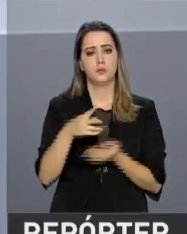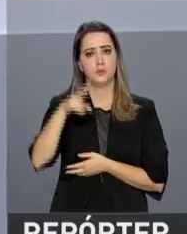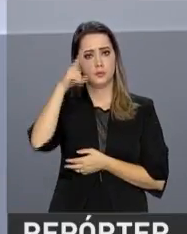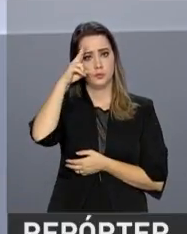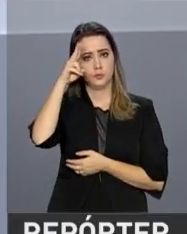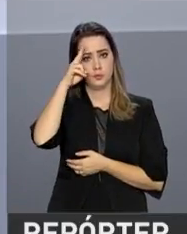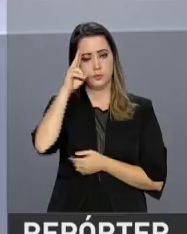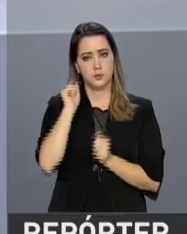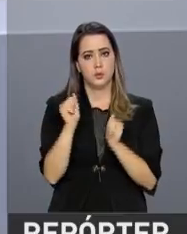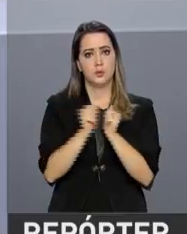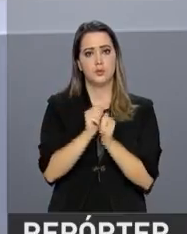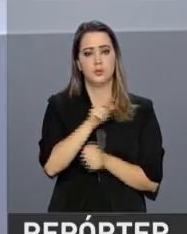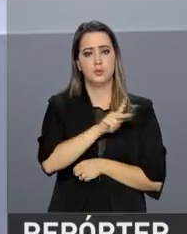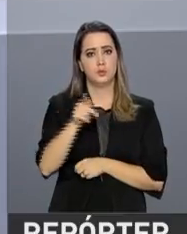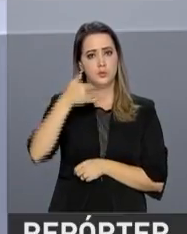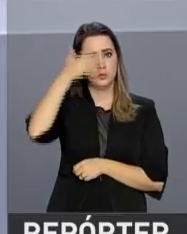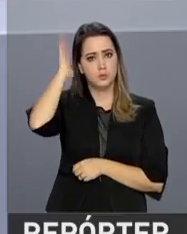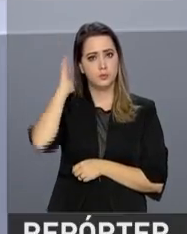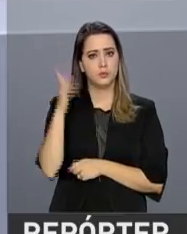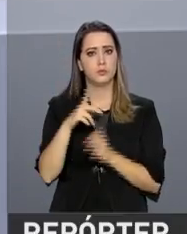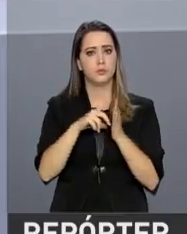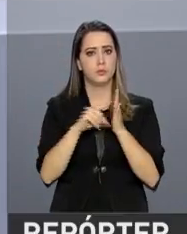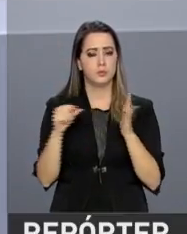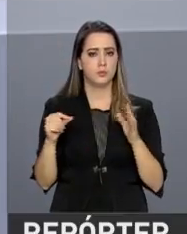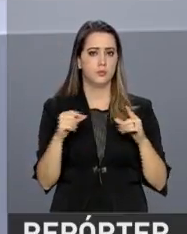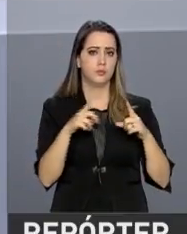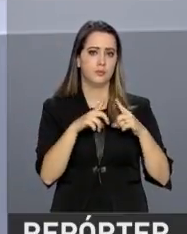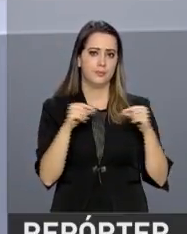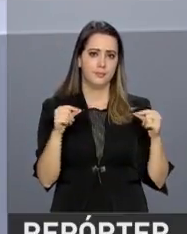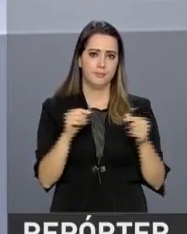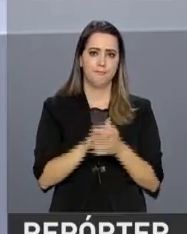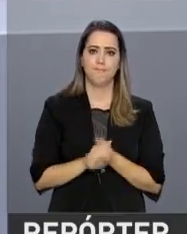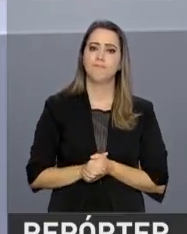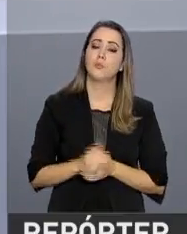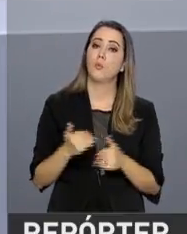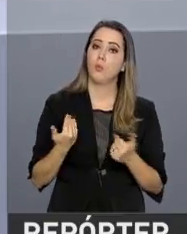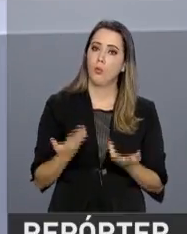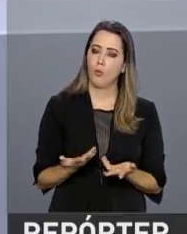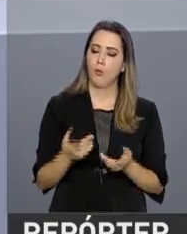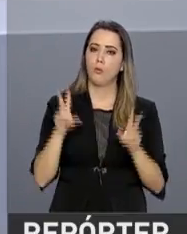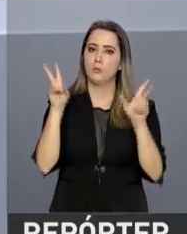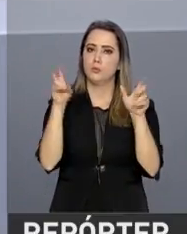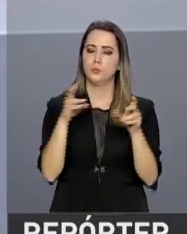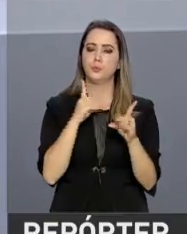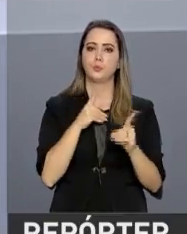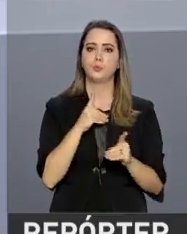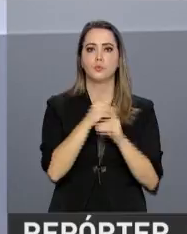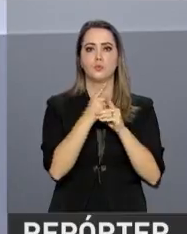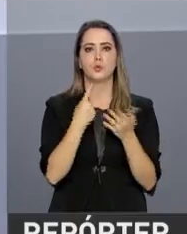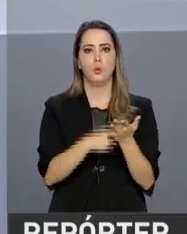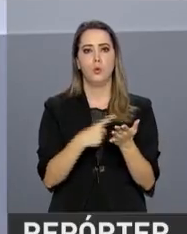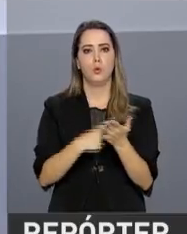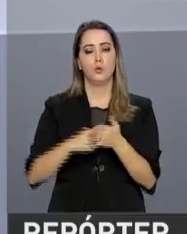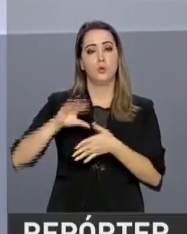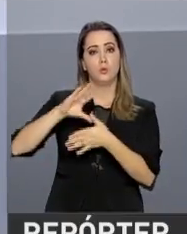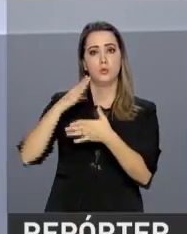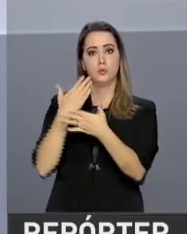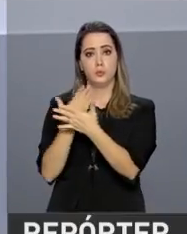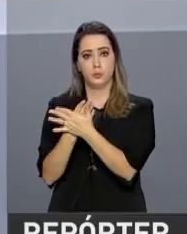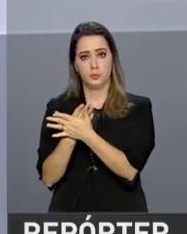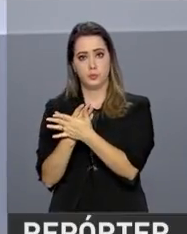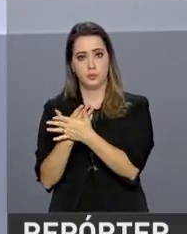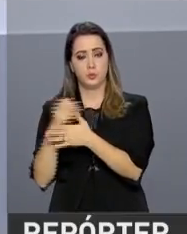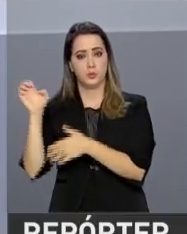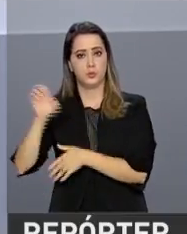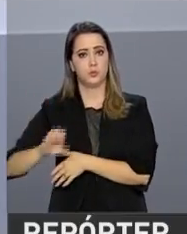nesta segunda-feira com o presidente Michel Temer no Palácio do Planalto, em Brasília. Entre os assuntos do encontro, o acordo Mercosul-União